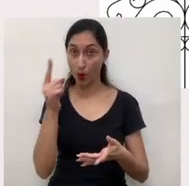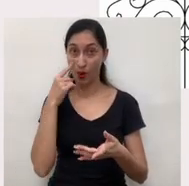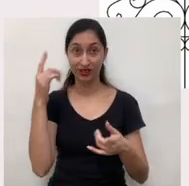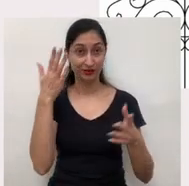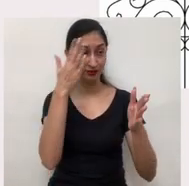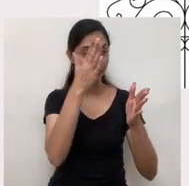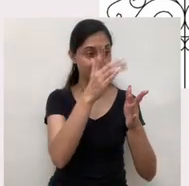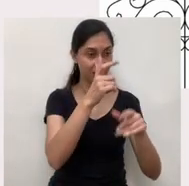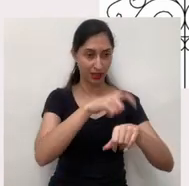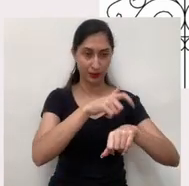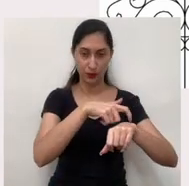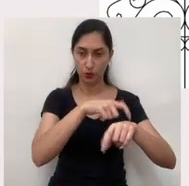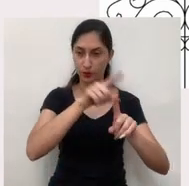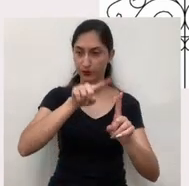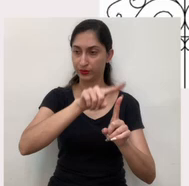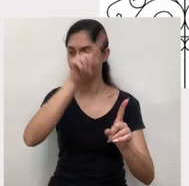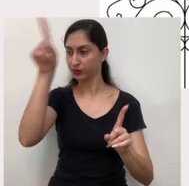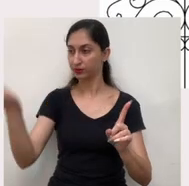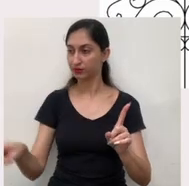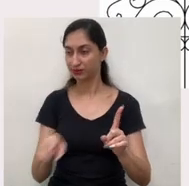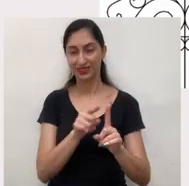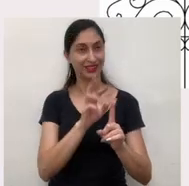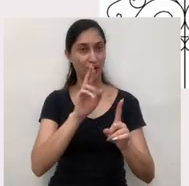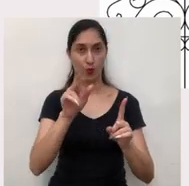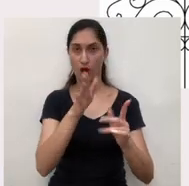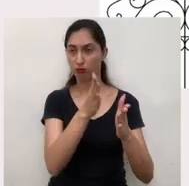verdade, é uma espiral.